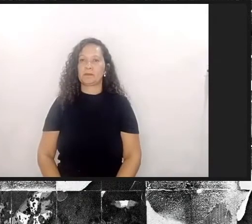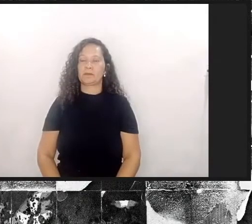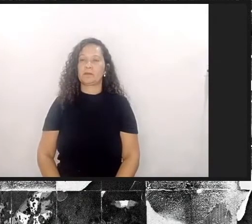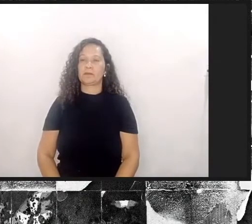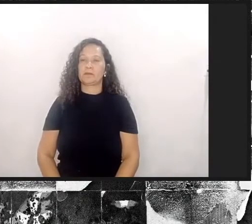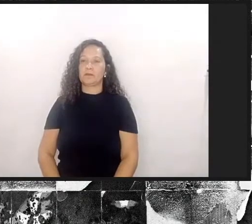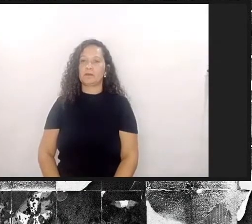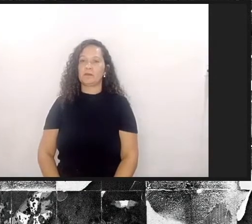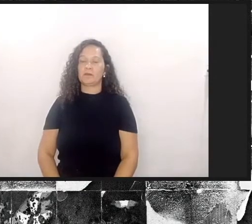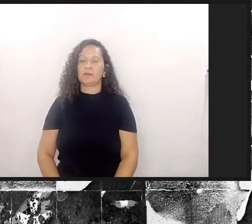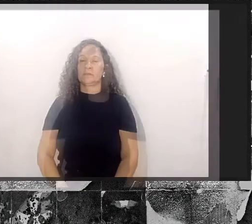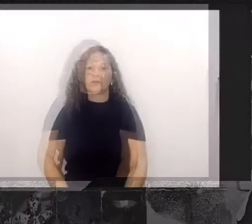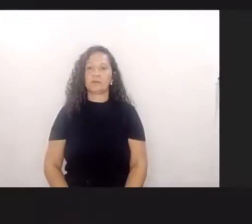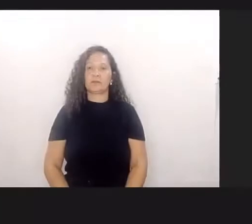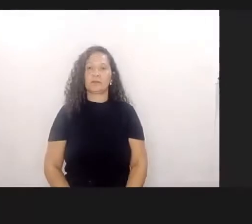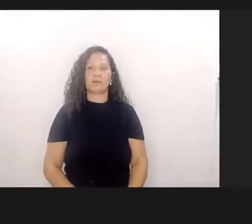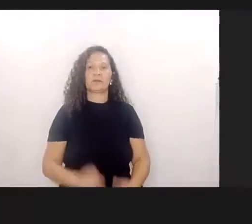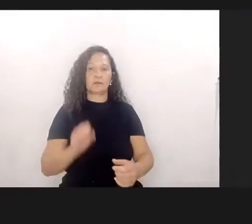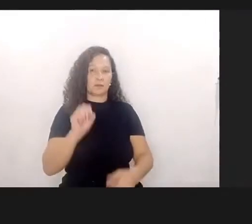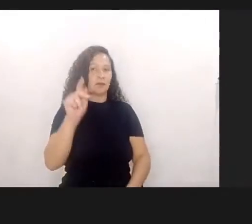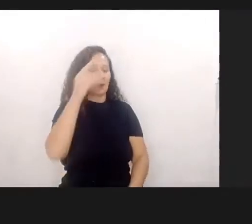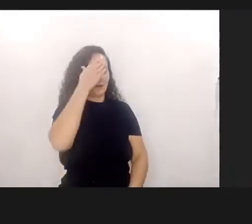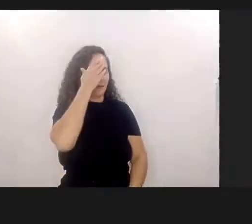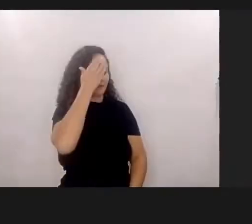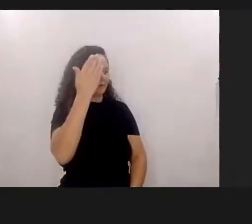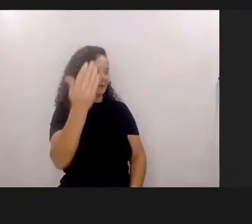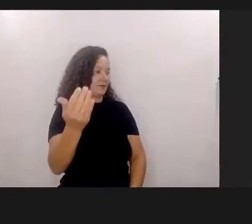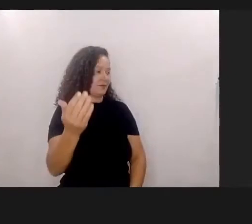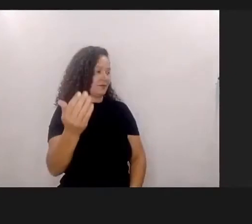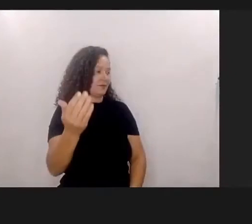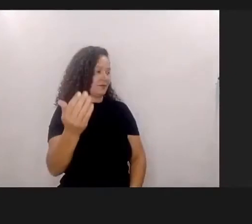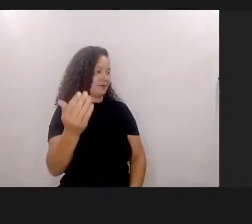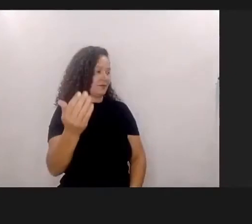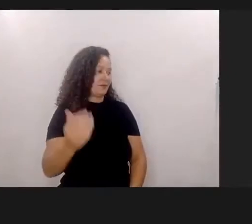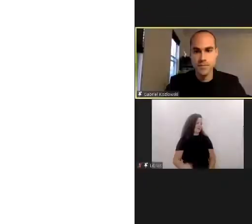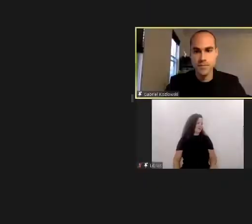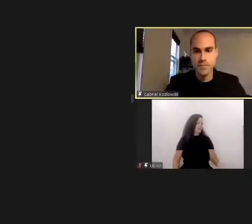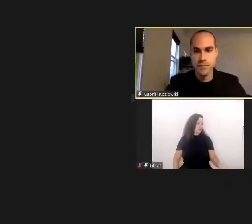Pronto, muito obrigado. Só um minuto.